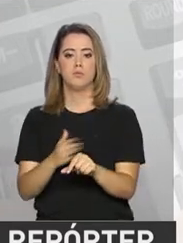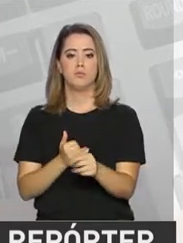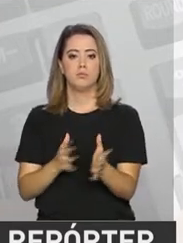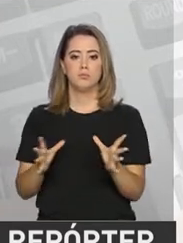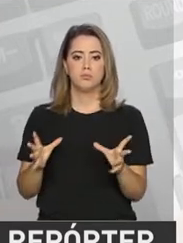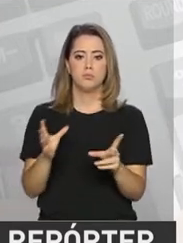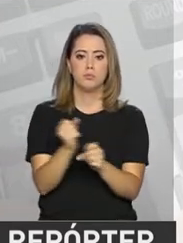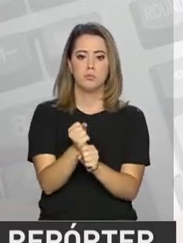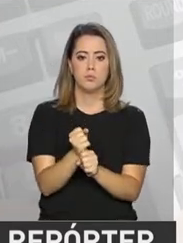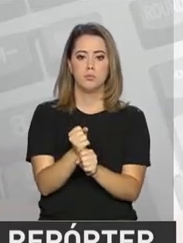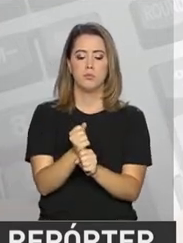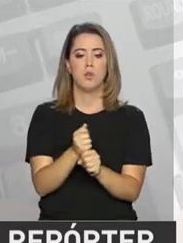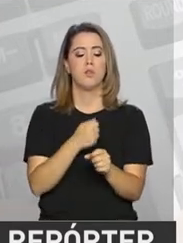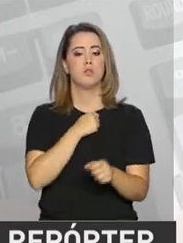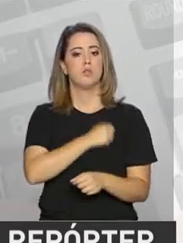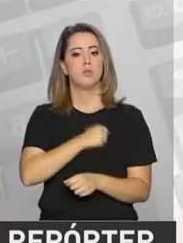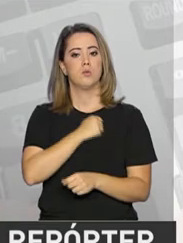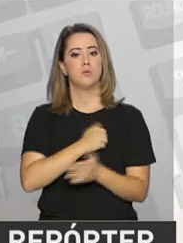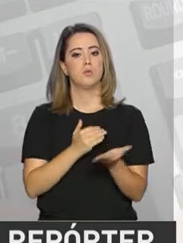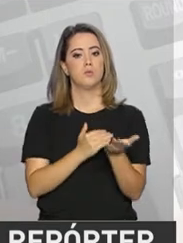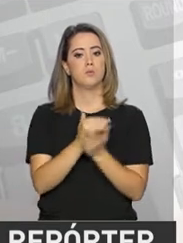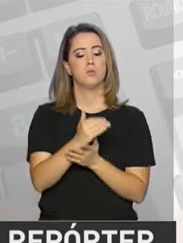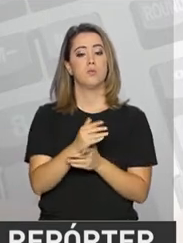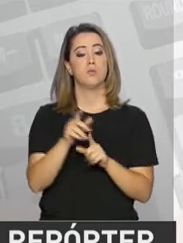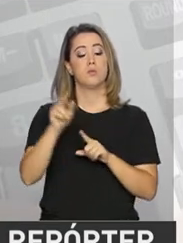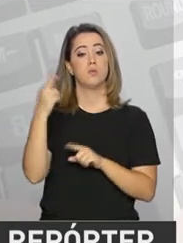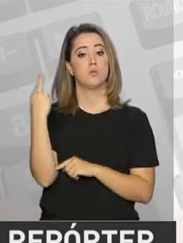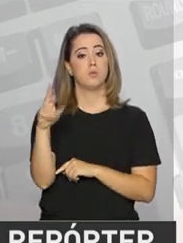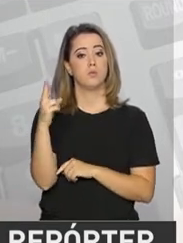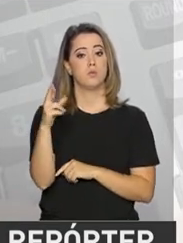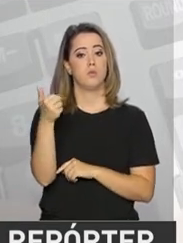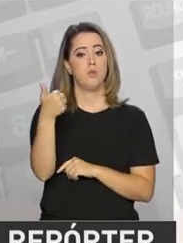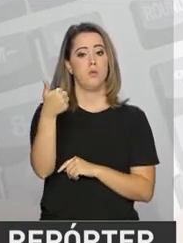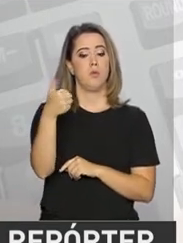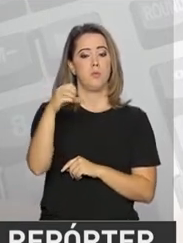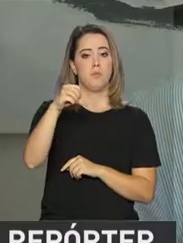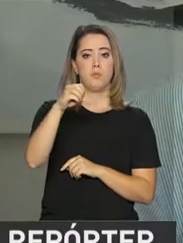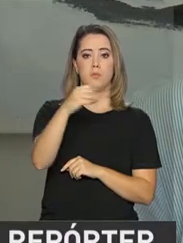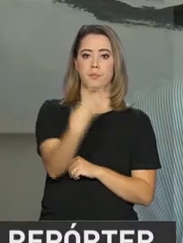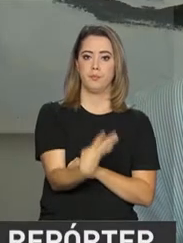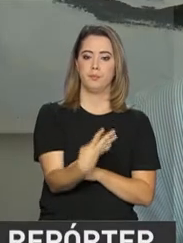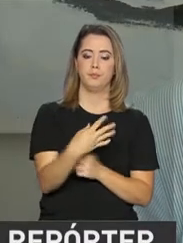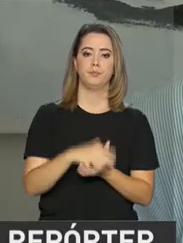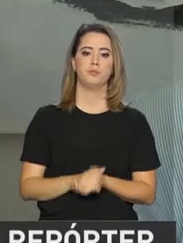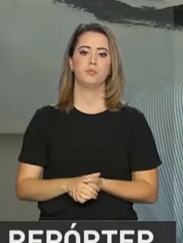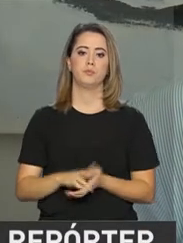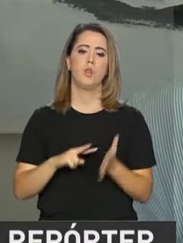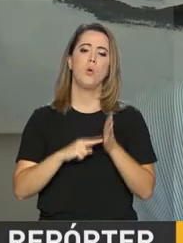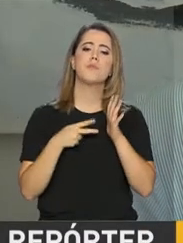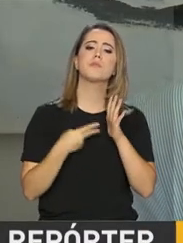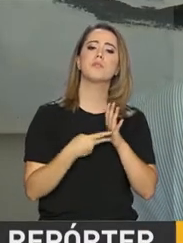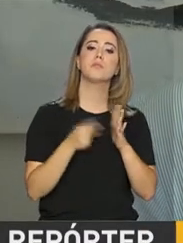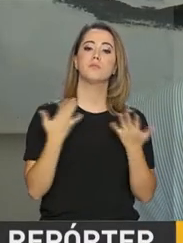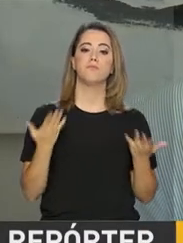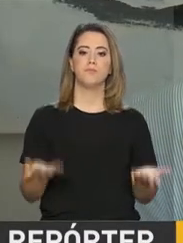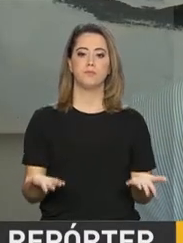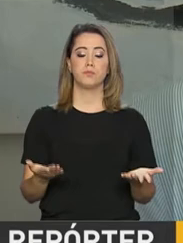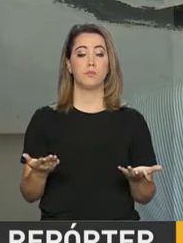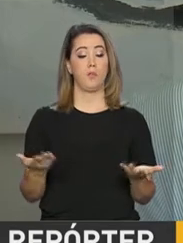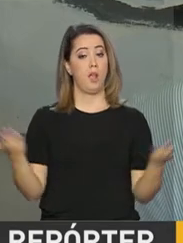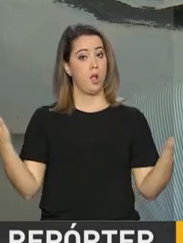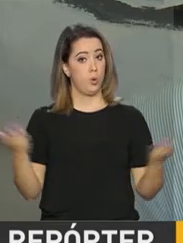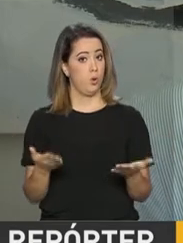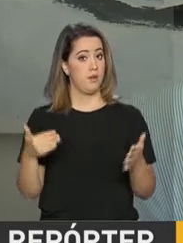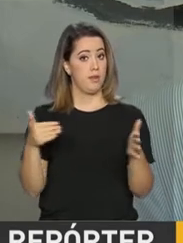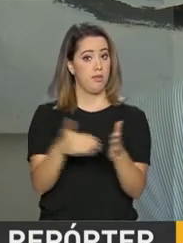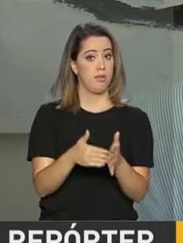para agosto desde o início do plano real em 1994 significa que daqui até dezembro né